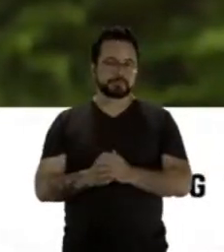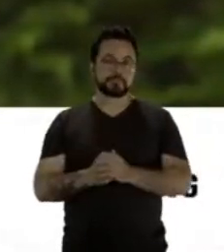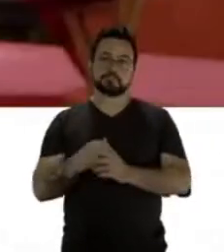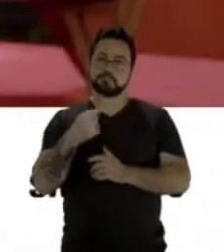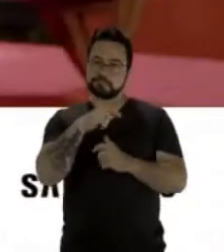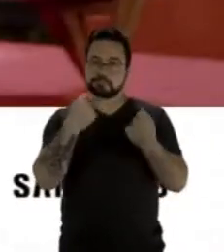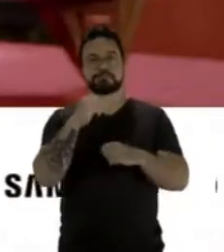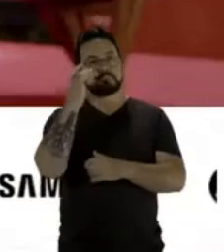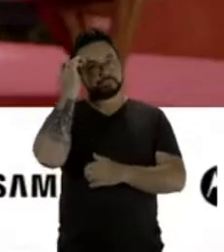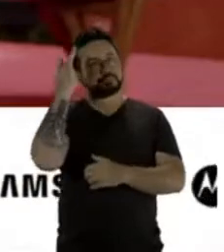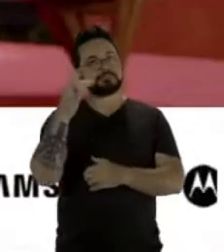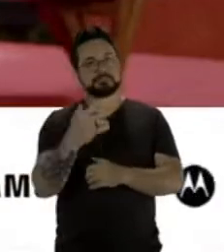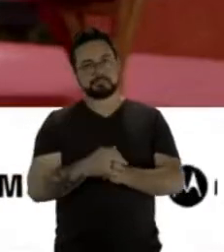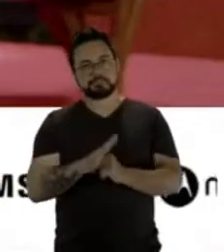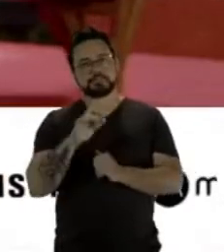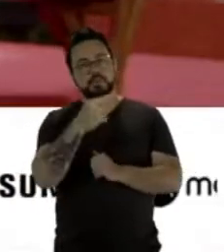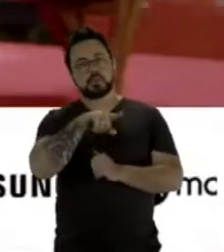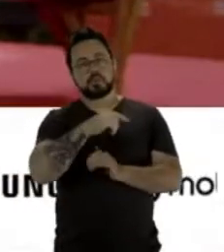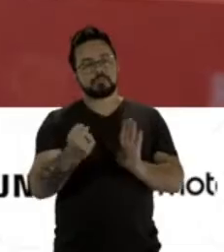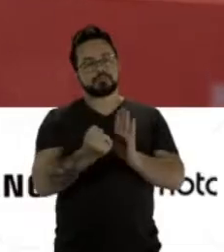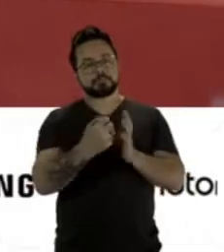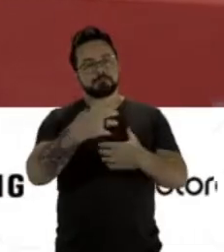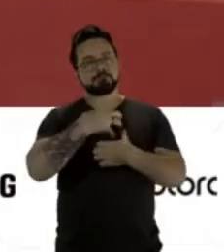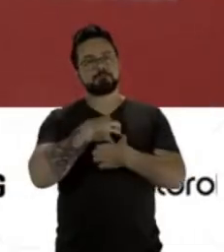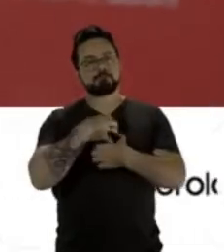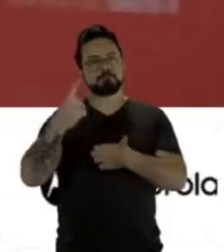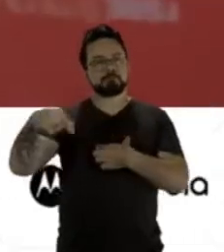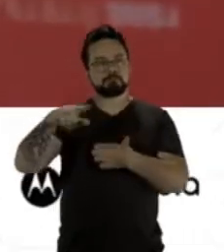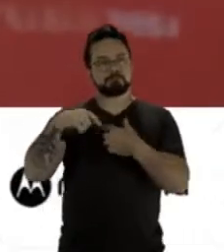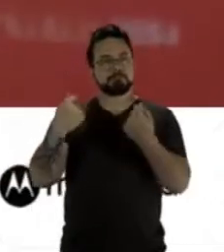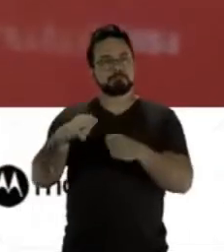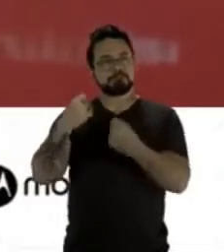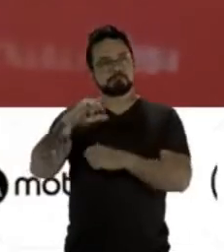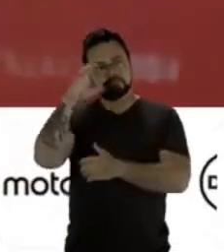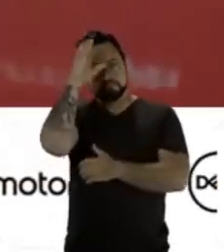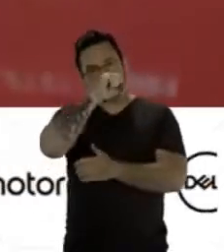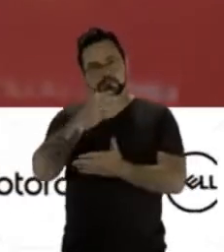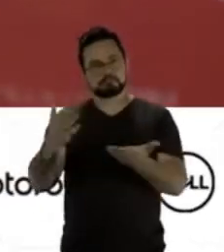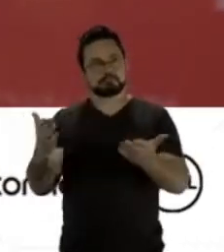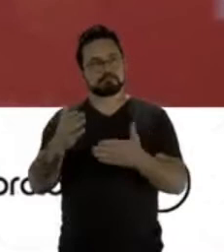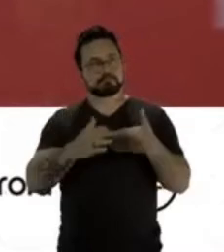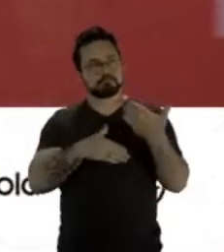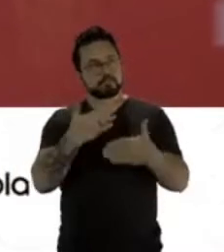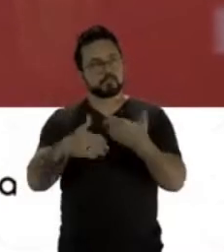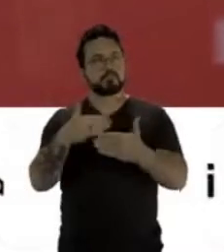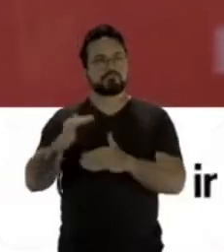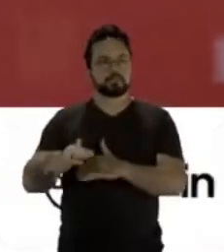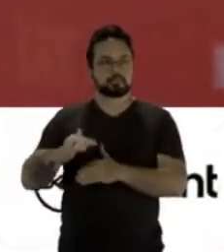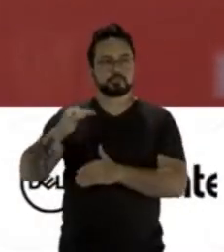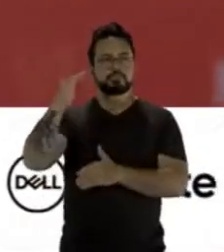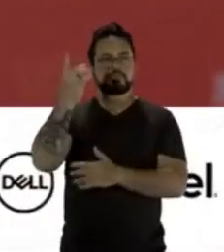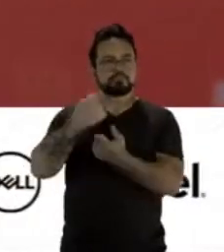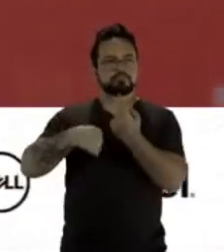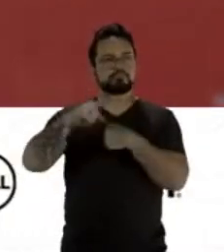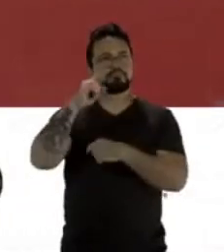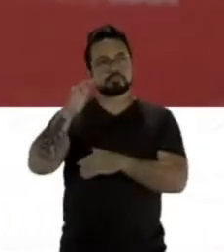deveria ser tão mais fácil, né? Porque isso é uma coisa que atinge todo mundo. É uma coisa que todo mundo deveria aprender no processo de crescer, né? De se tornar